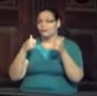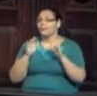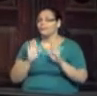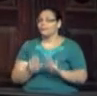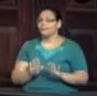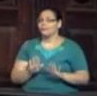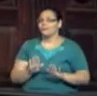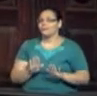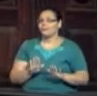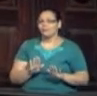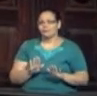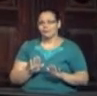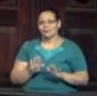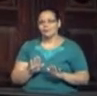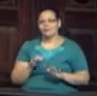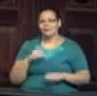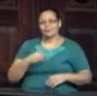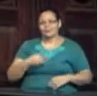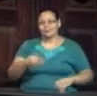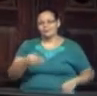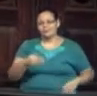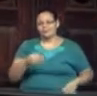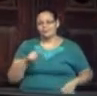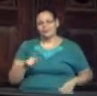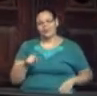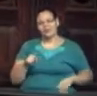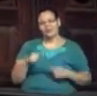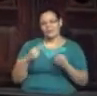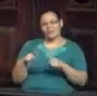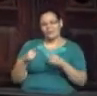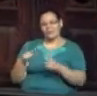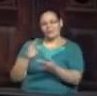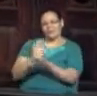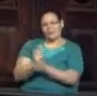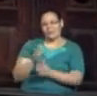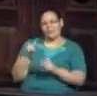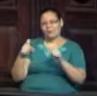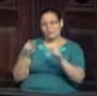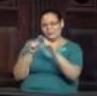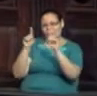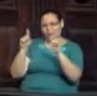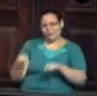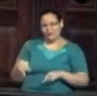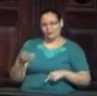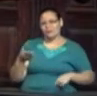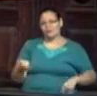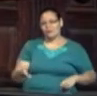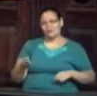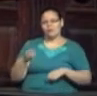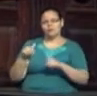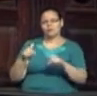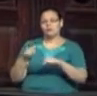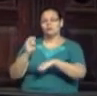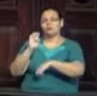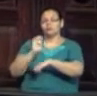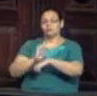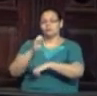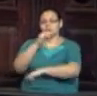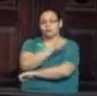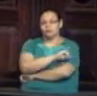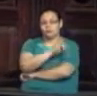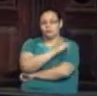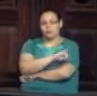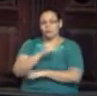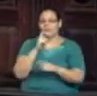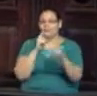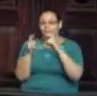a cruz da crucificação do servidor, do trabalhador do Estado do Rio de Janeiro. Para esse